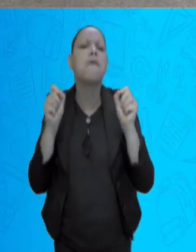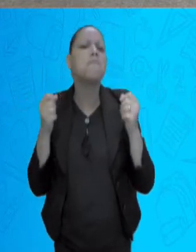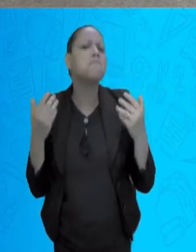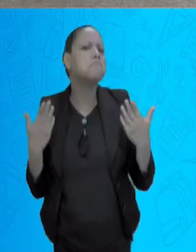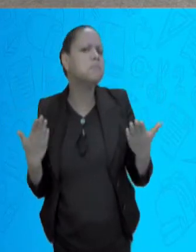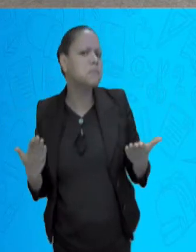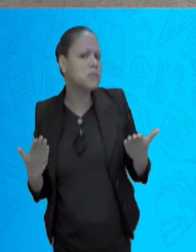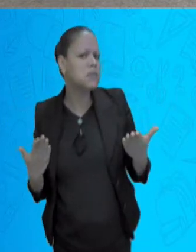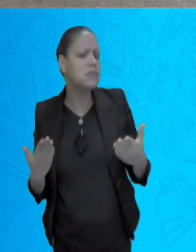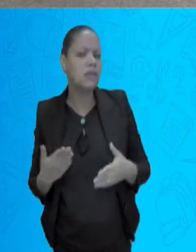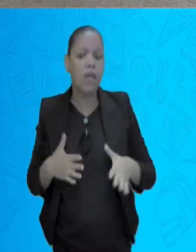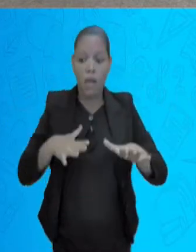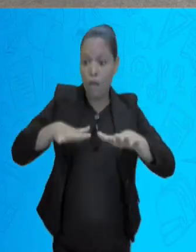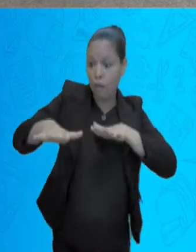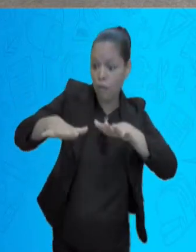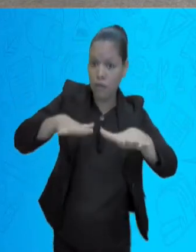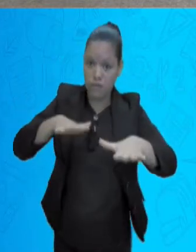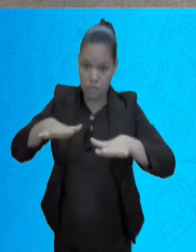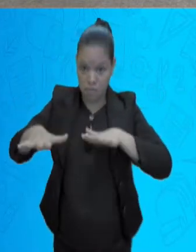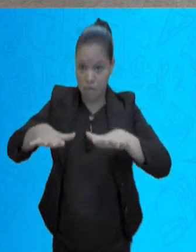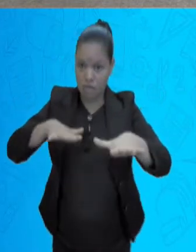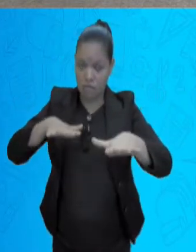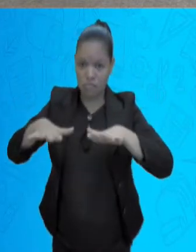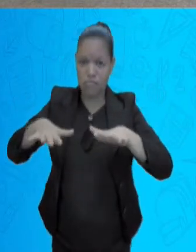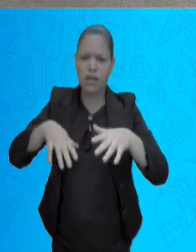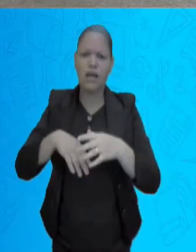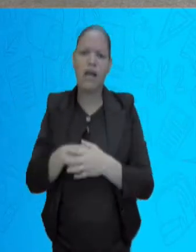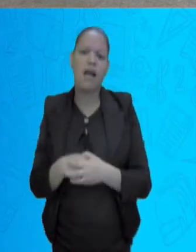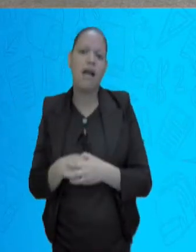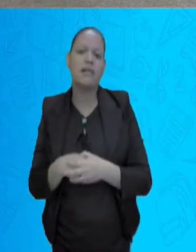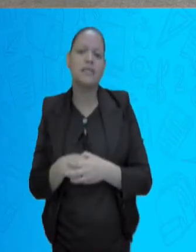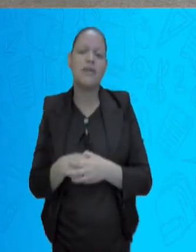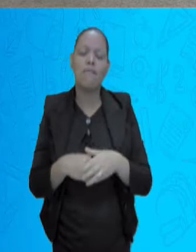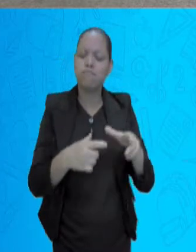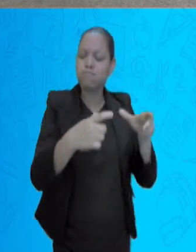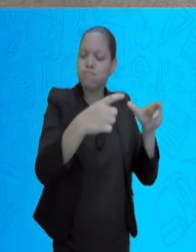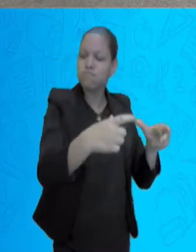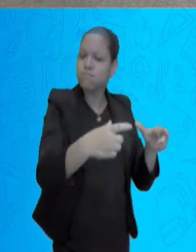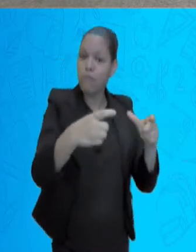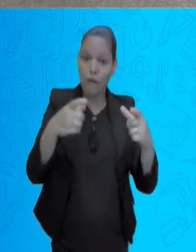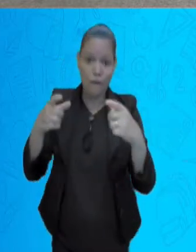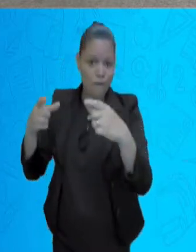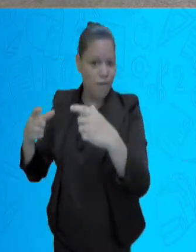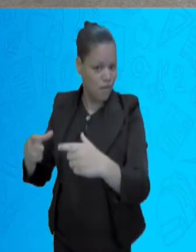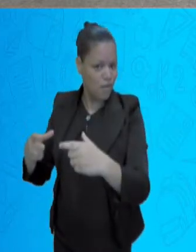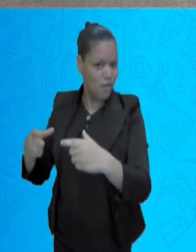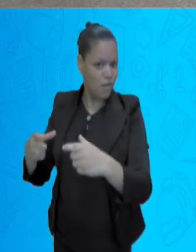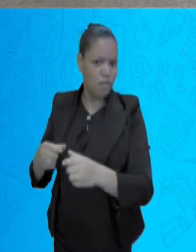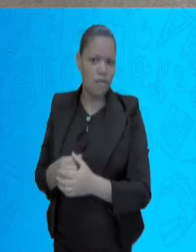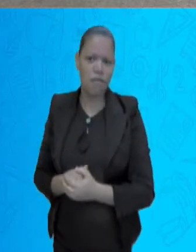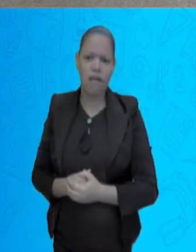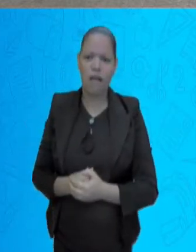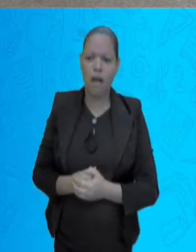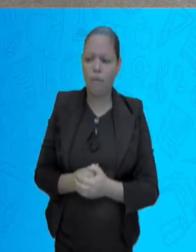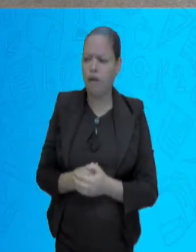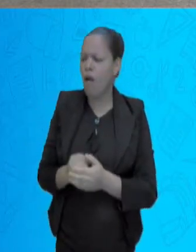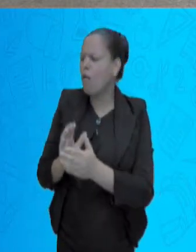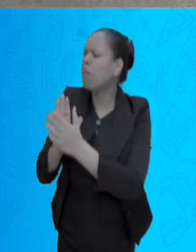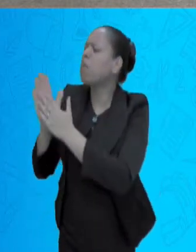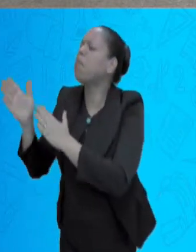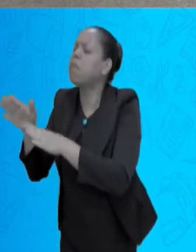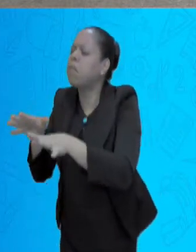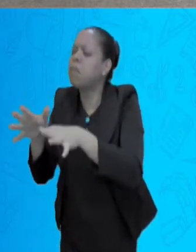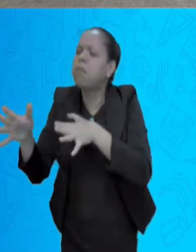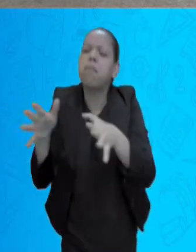cenário limitado nada mais é que apenas um local. Não vai sair daquele local e ir para